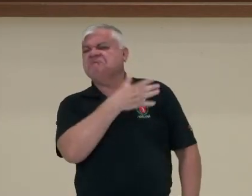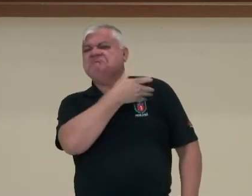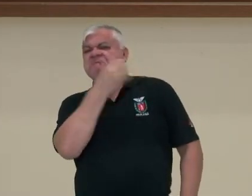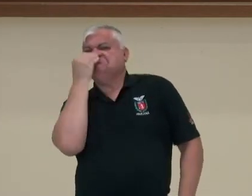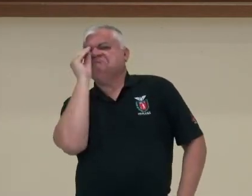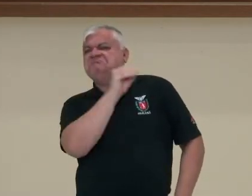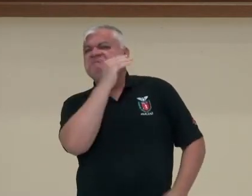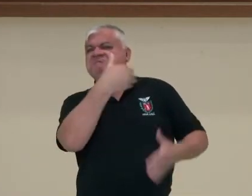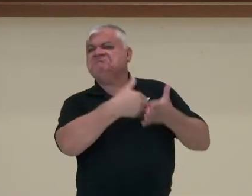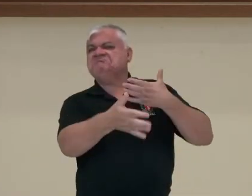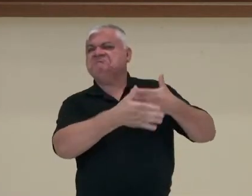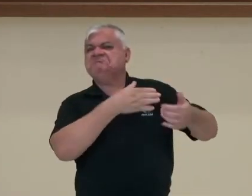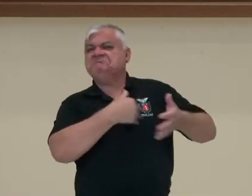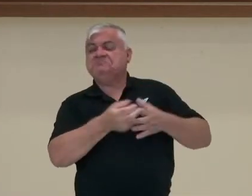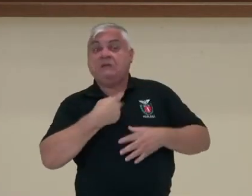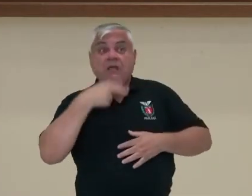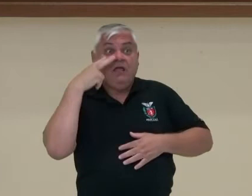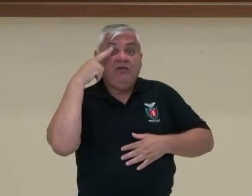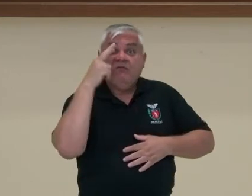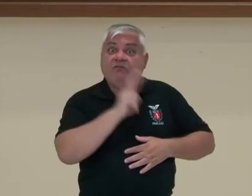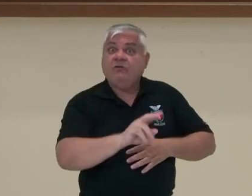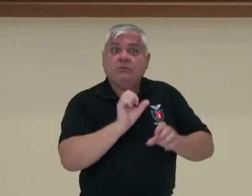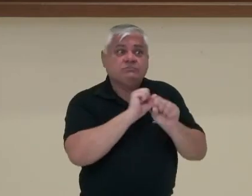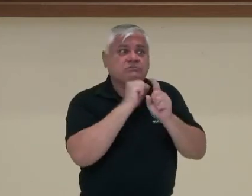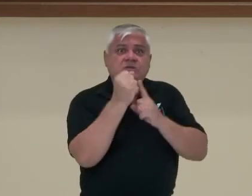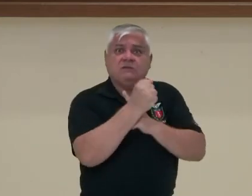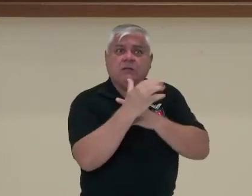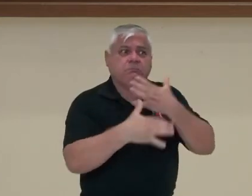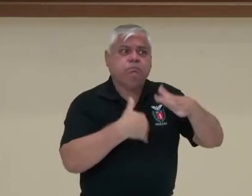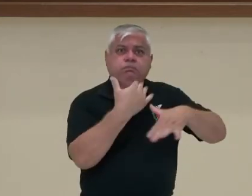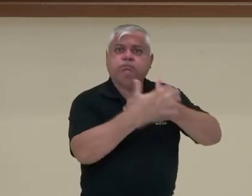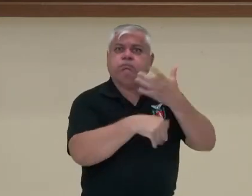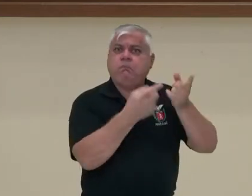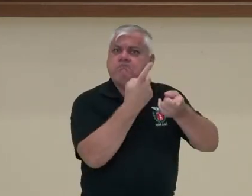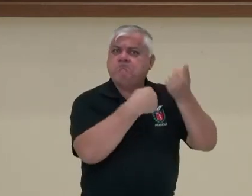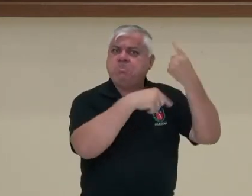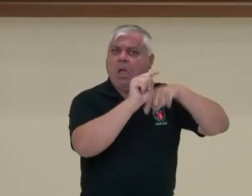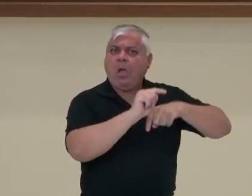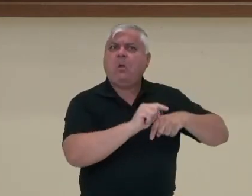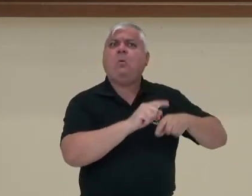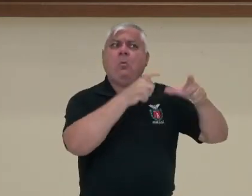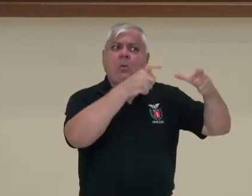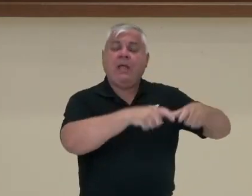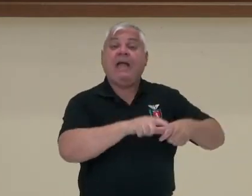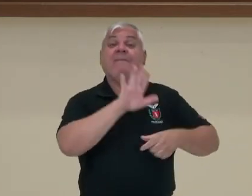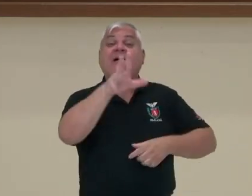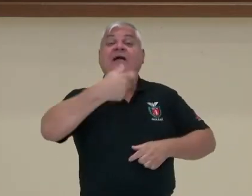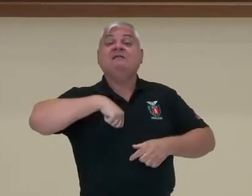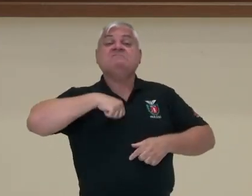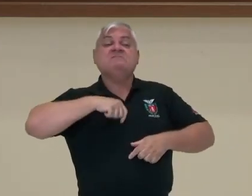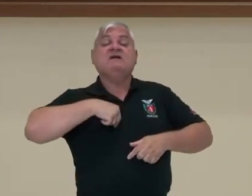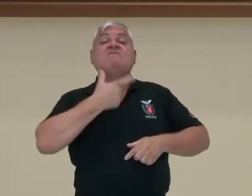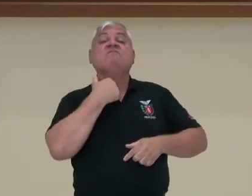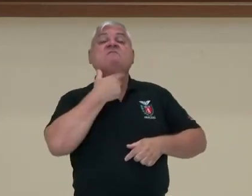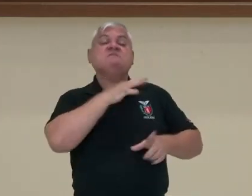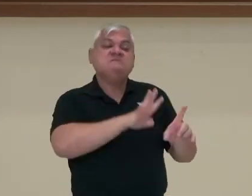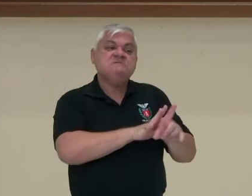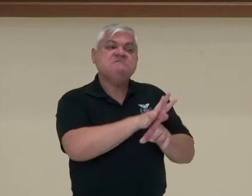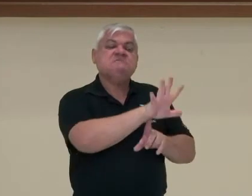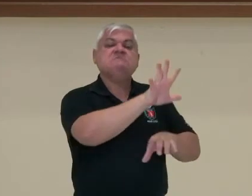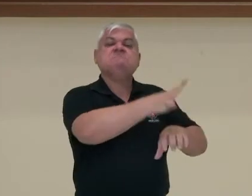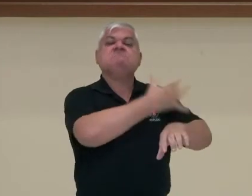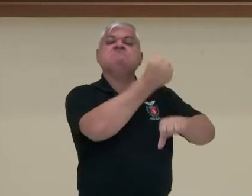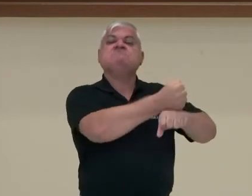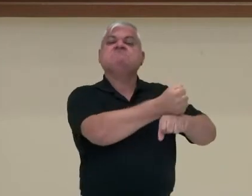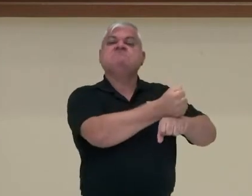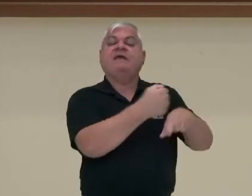eles viram chegando aqui, que se tratava de uma sociedade desenvolvida. Eles queriam realmente dominar e usaram o fato de terem armas